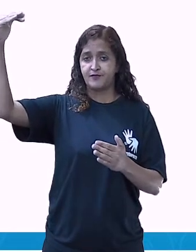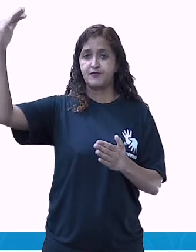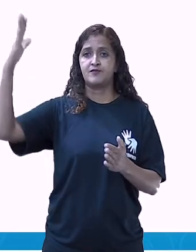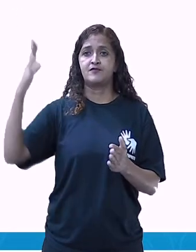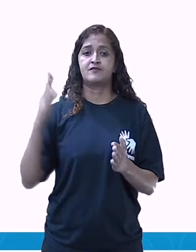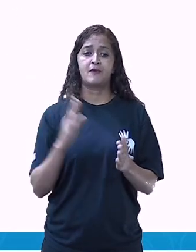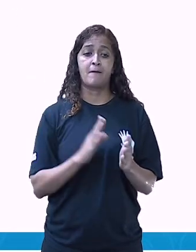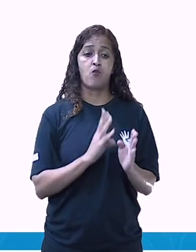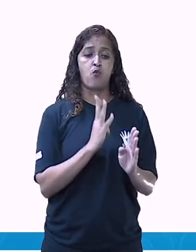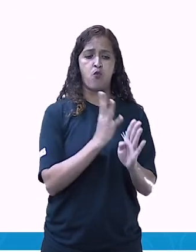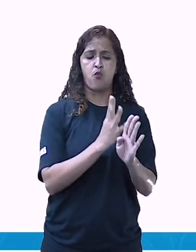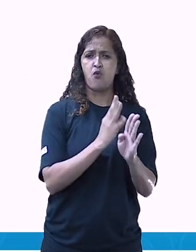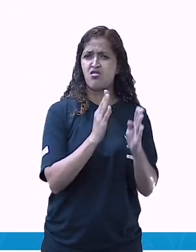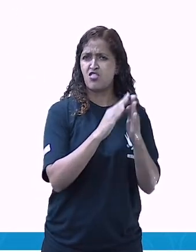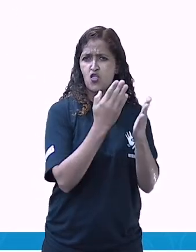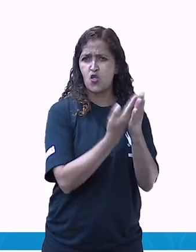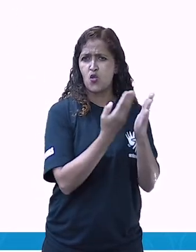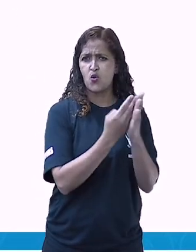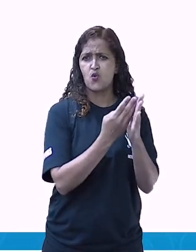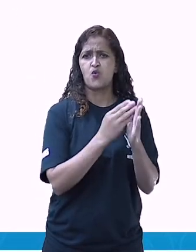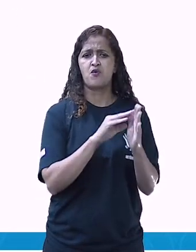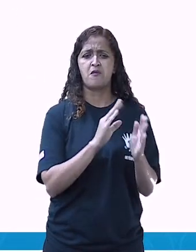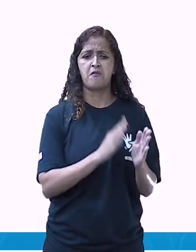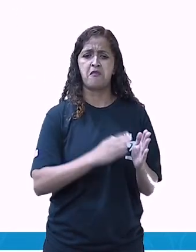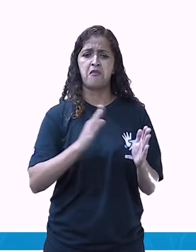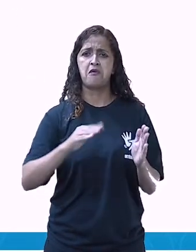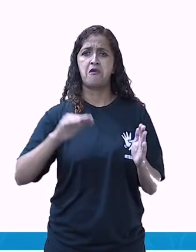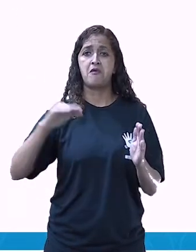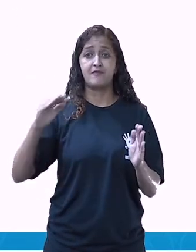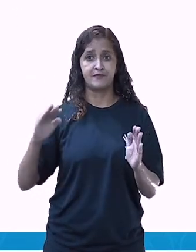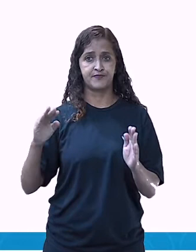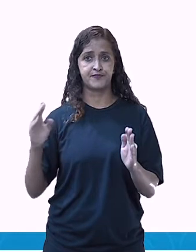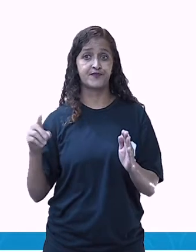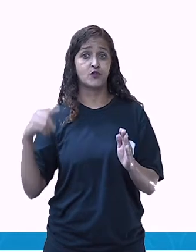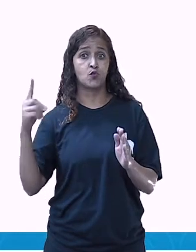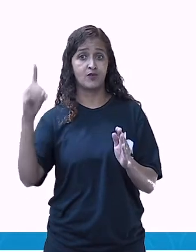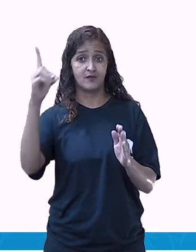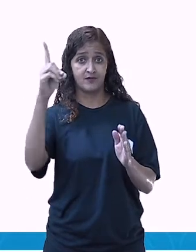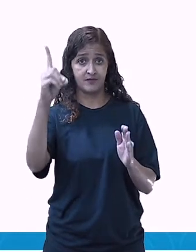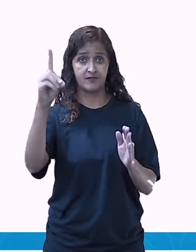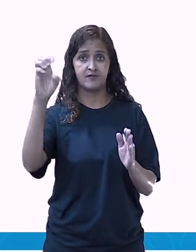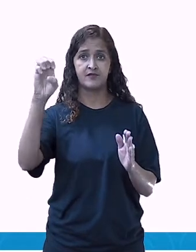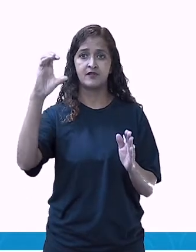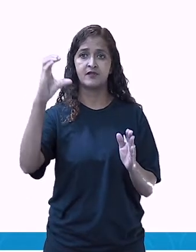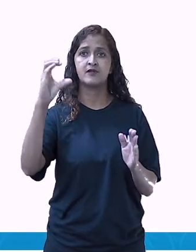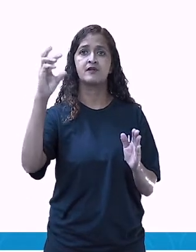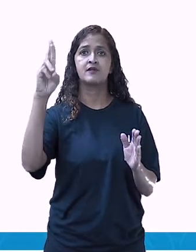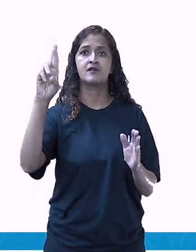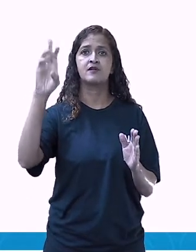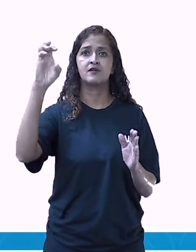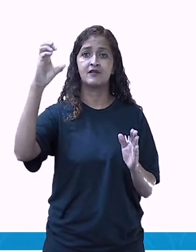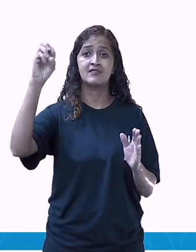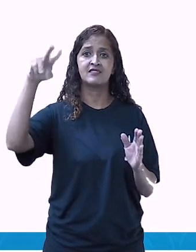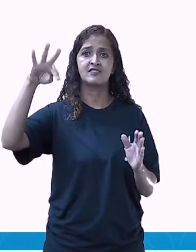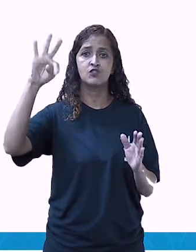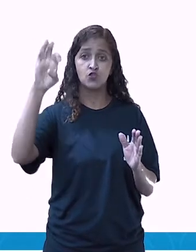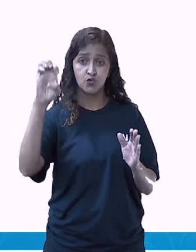maior criança. E o decrescente é descer as escadas, é descer, tá